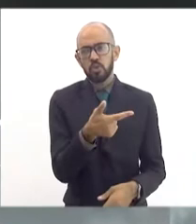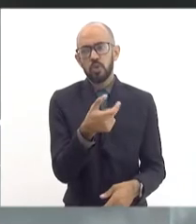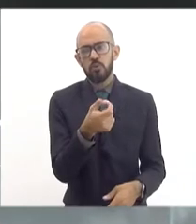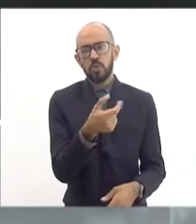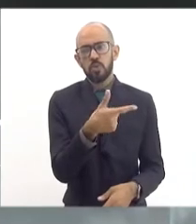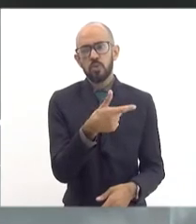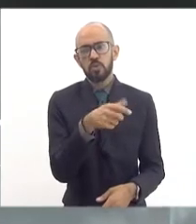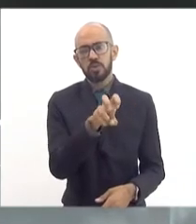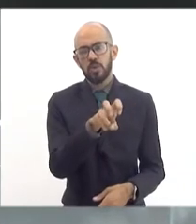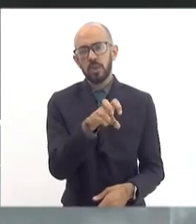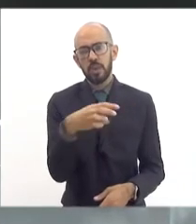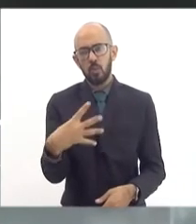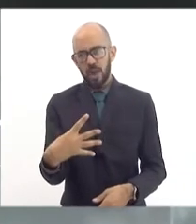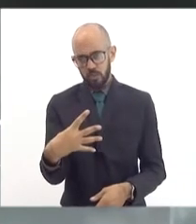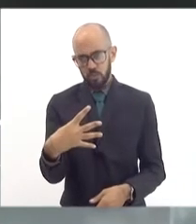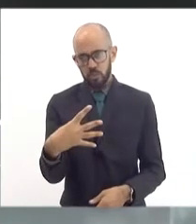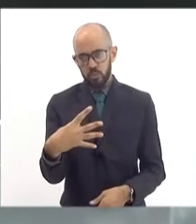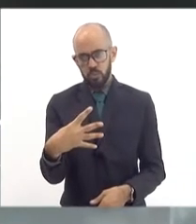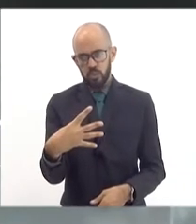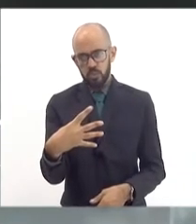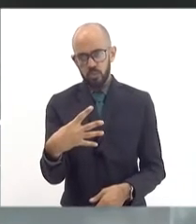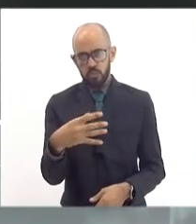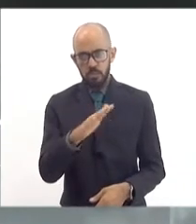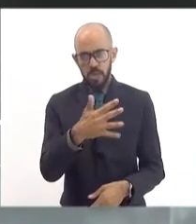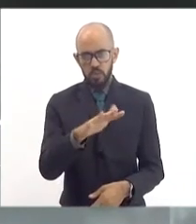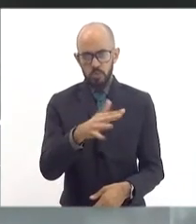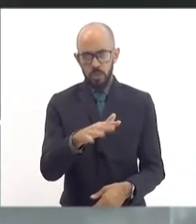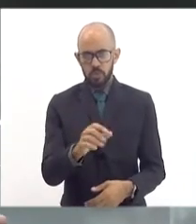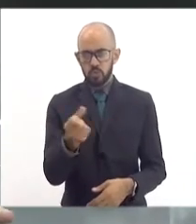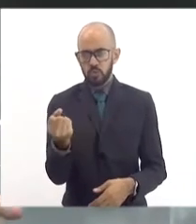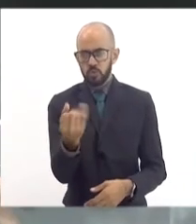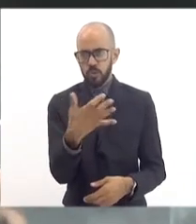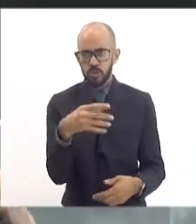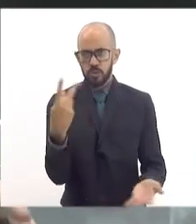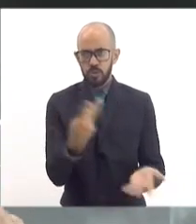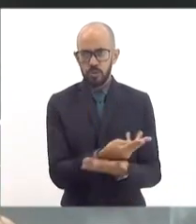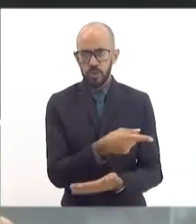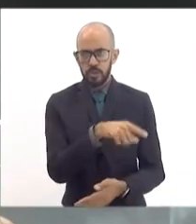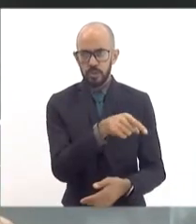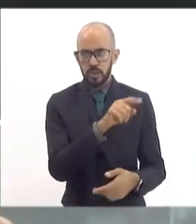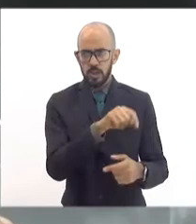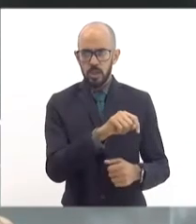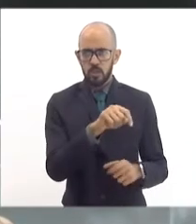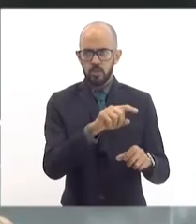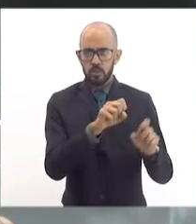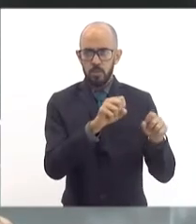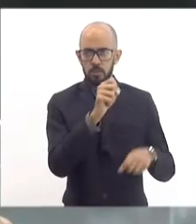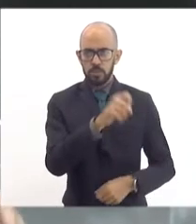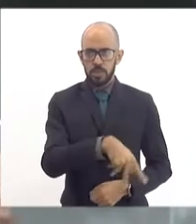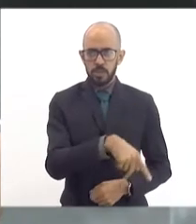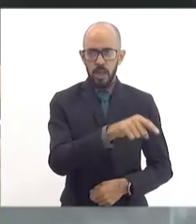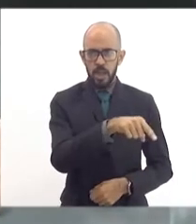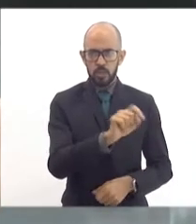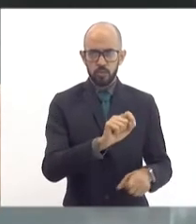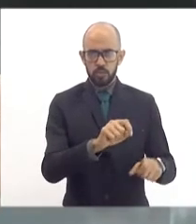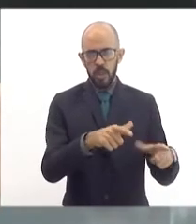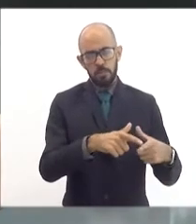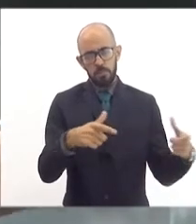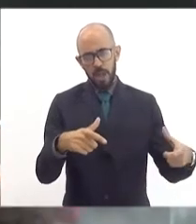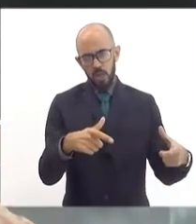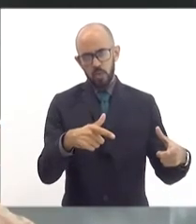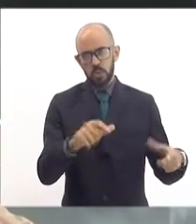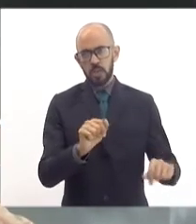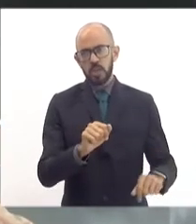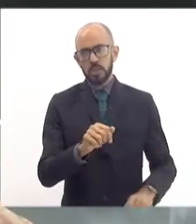2054, aproximadamente, né, quando os inativos e pensionistas, na sua grande